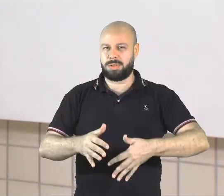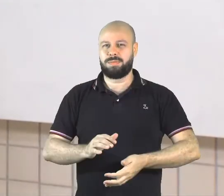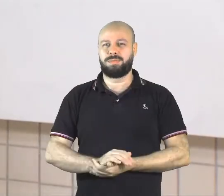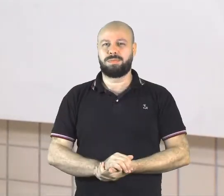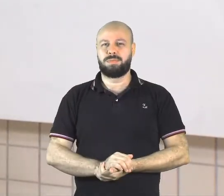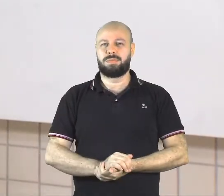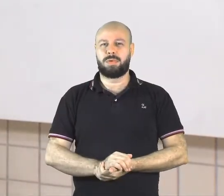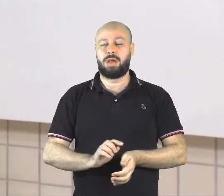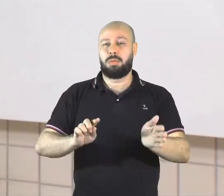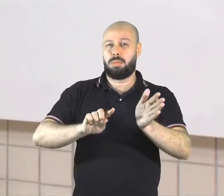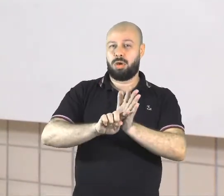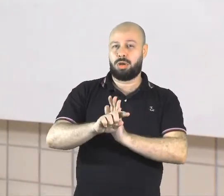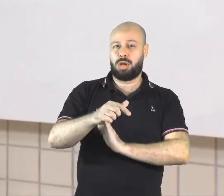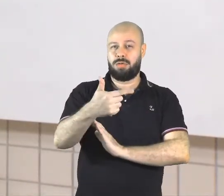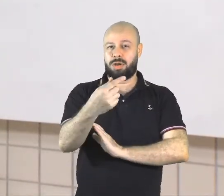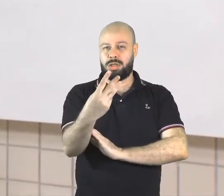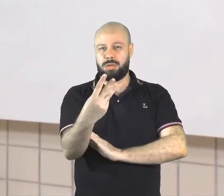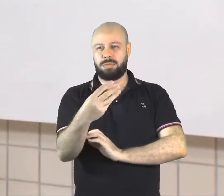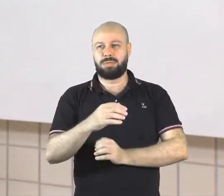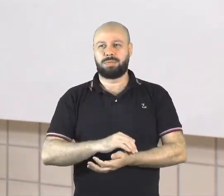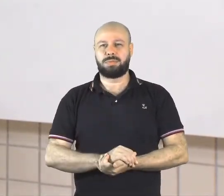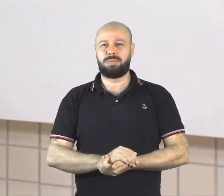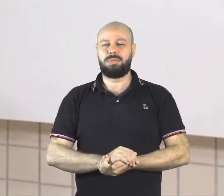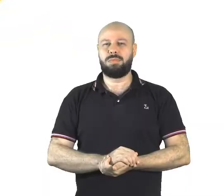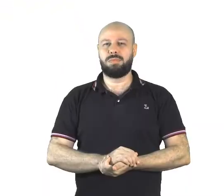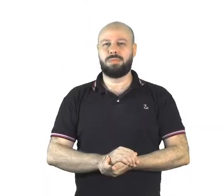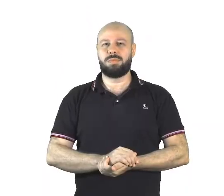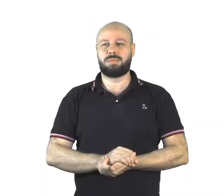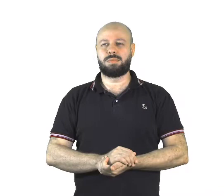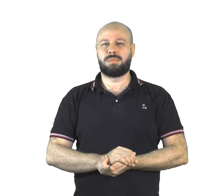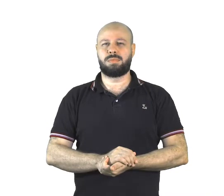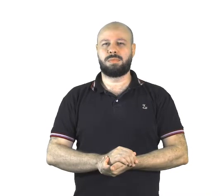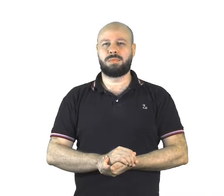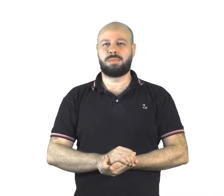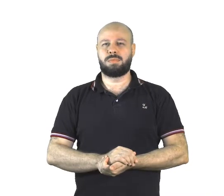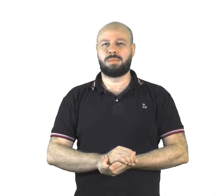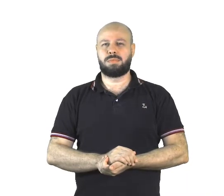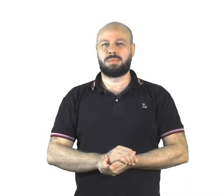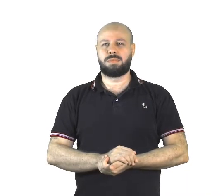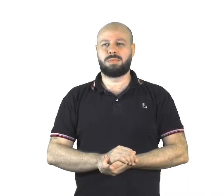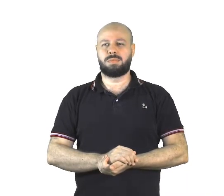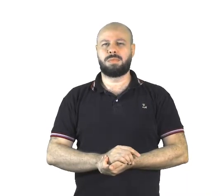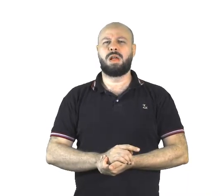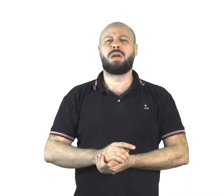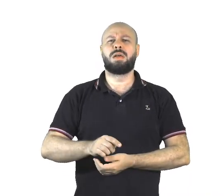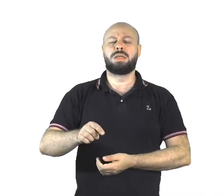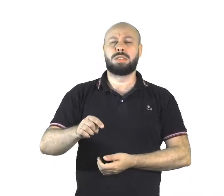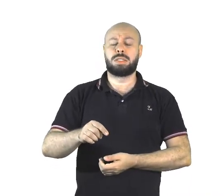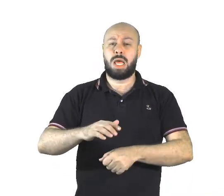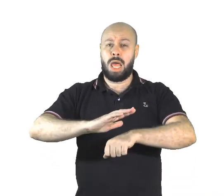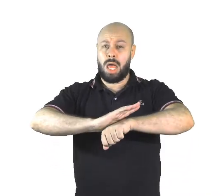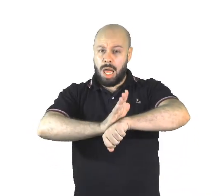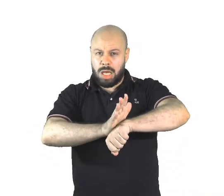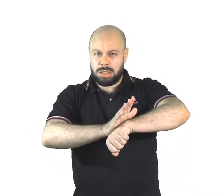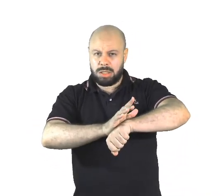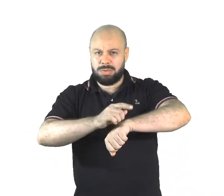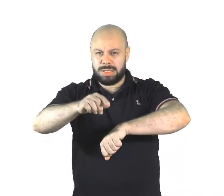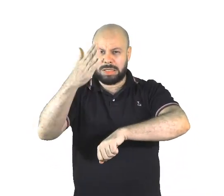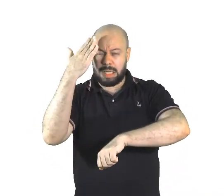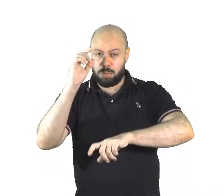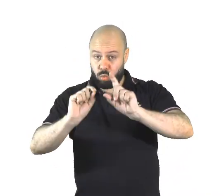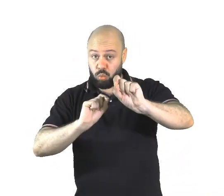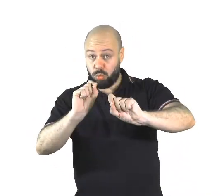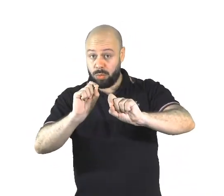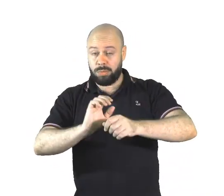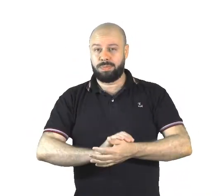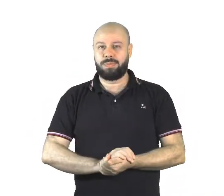para a 23? A 23 fala o seguinte: você sabe o que é racismo? E